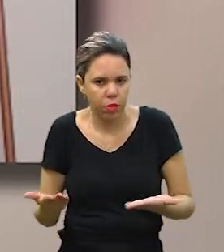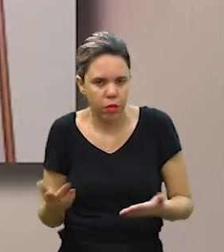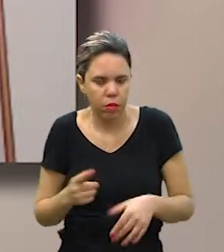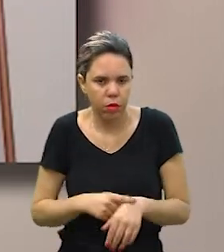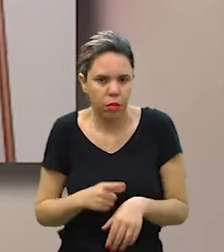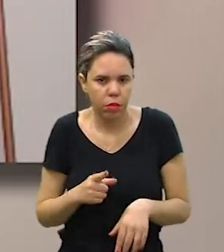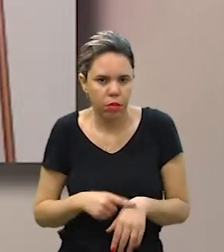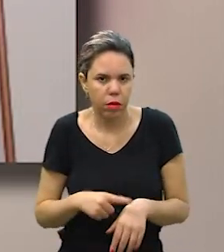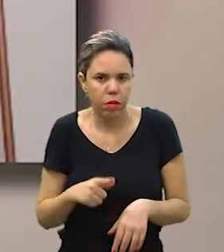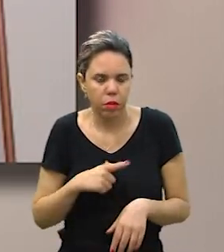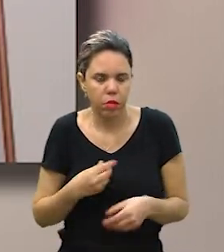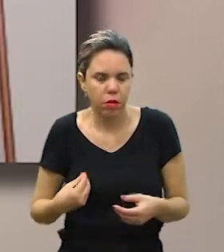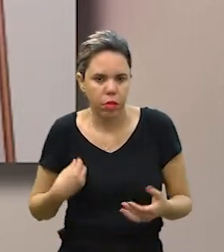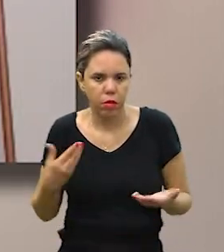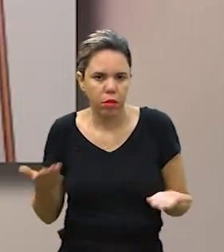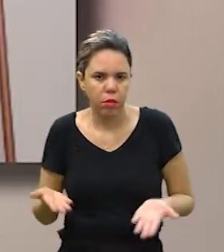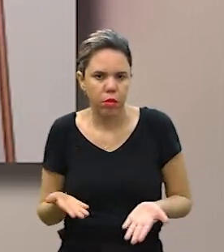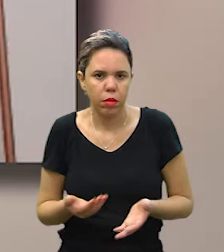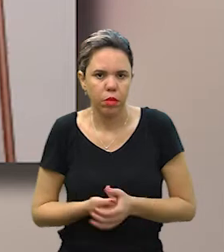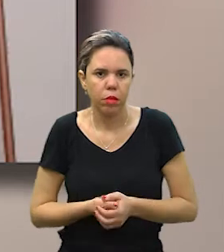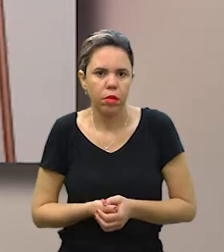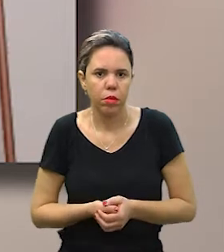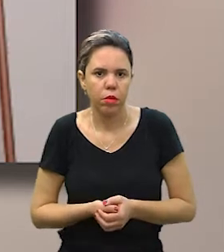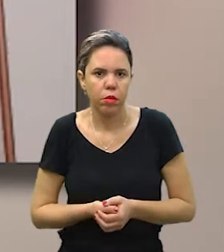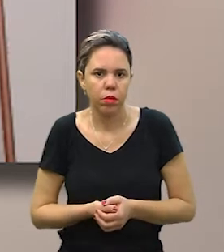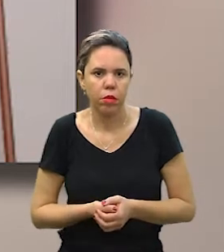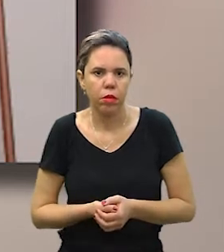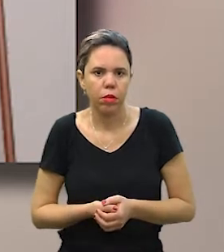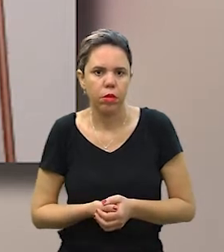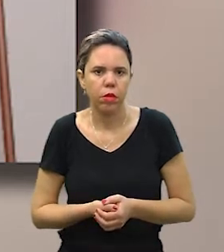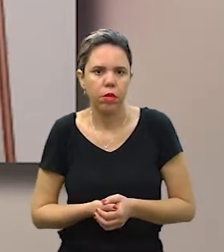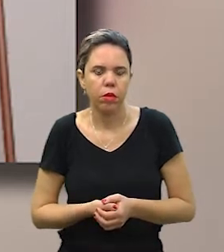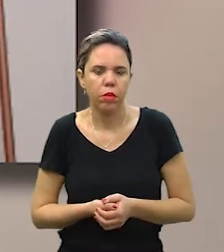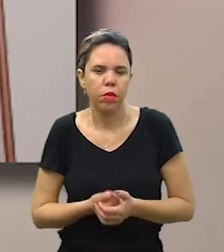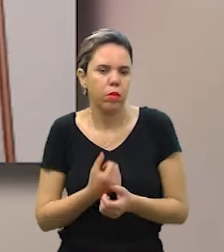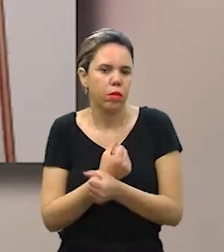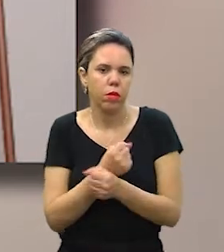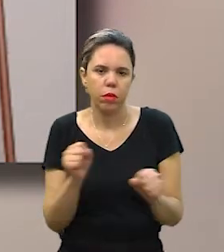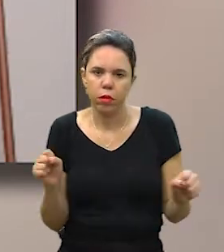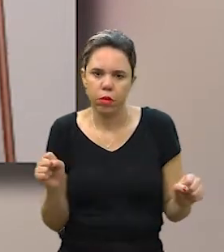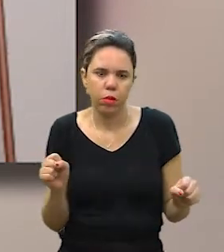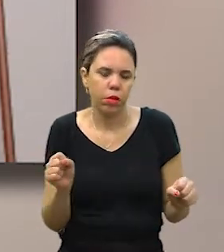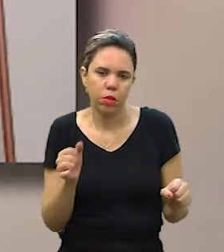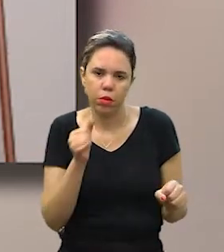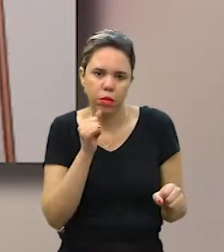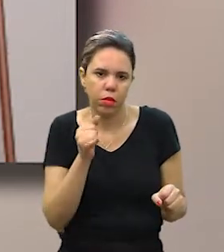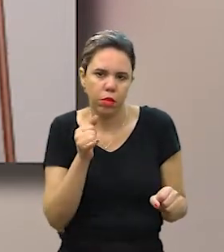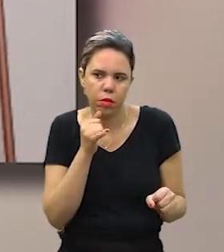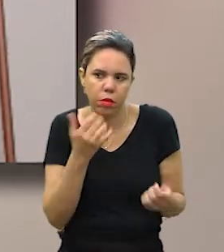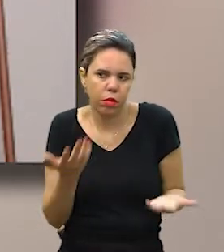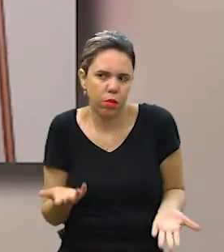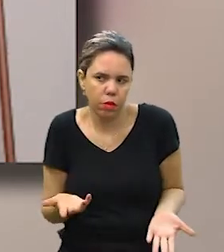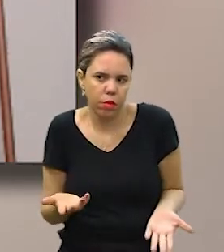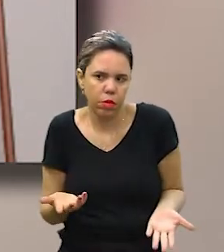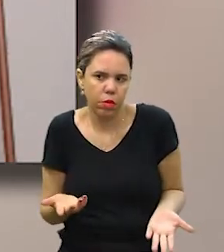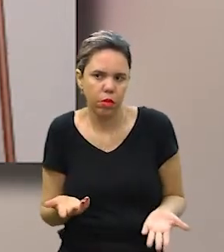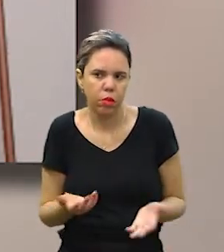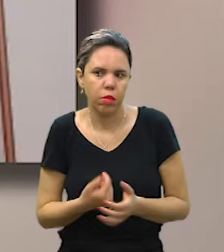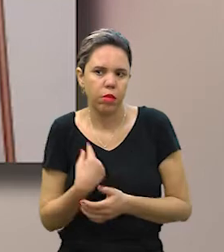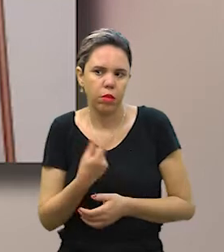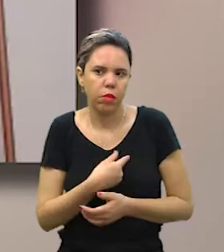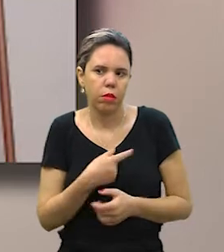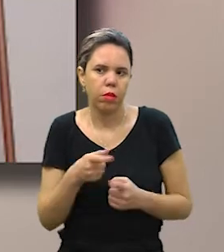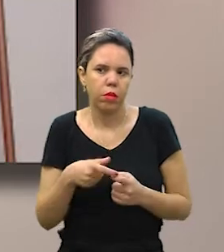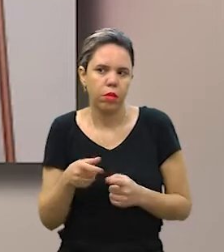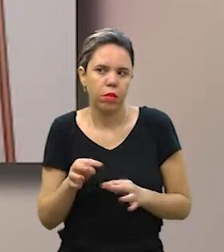no momento que a gente está hoje, é praticamente impossível que